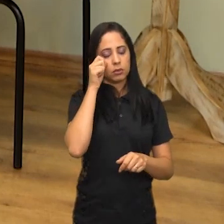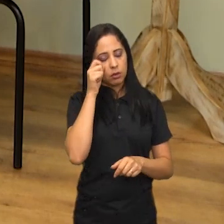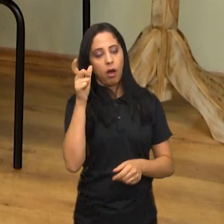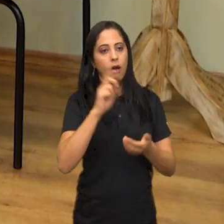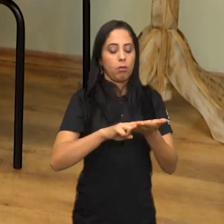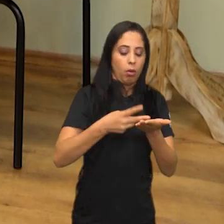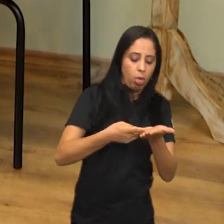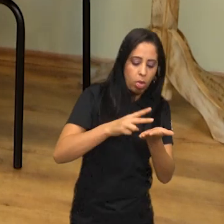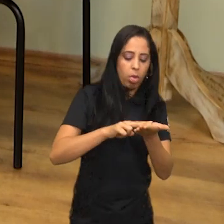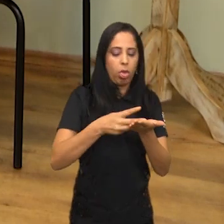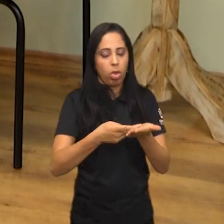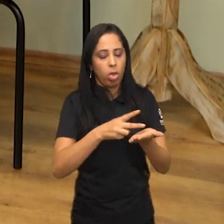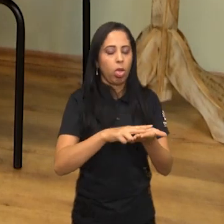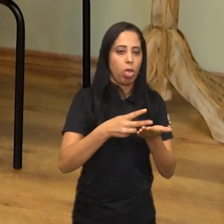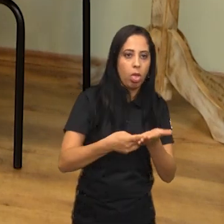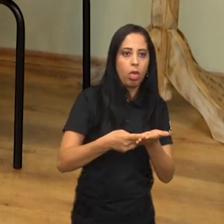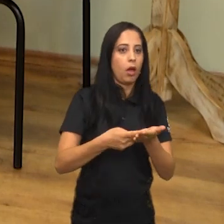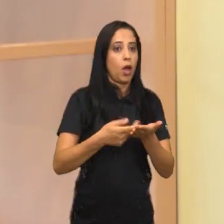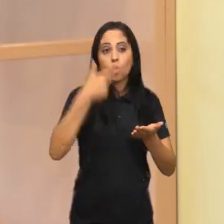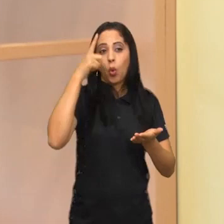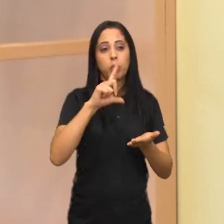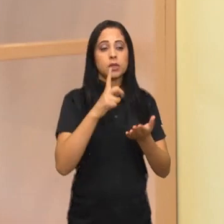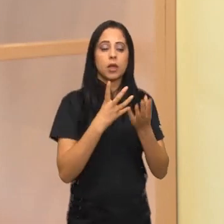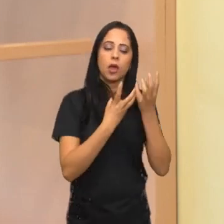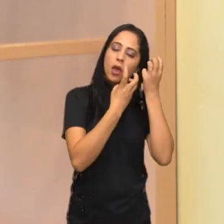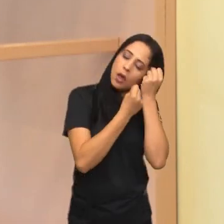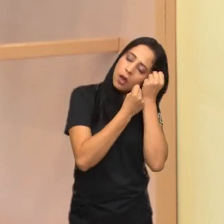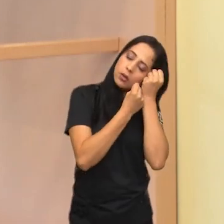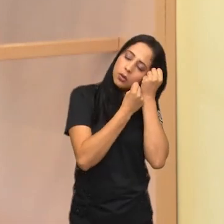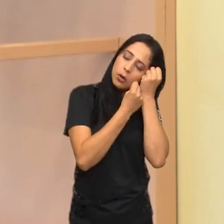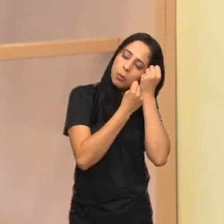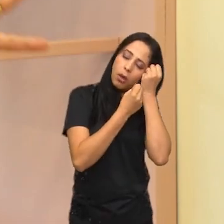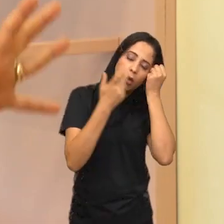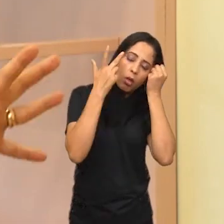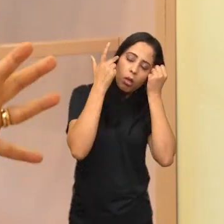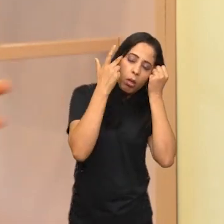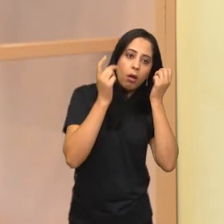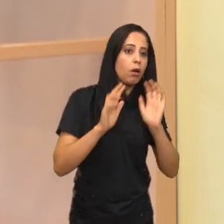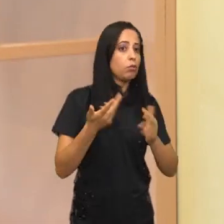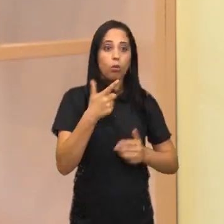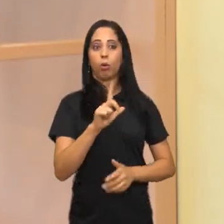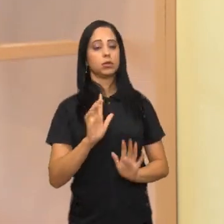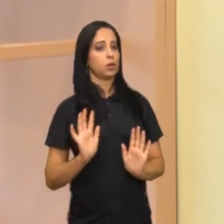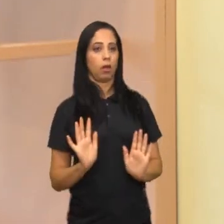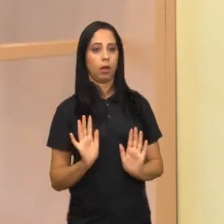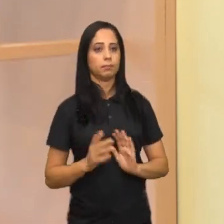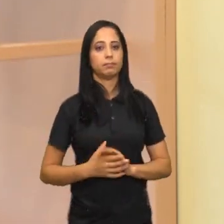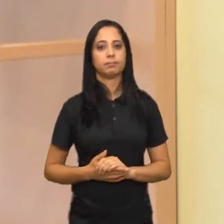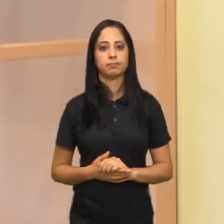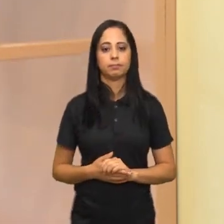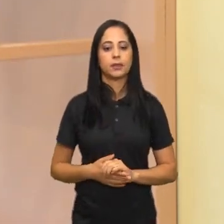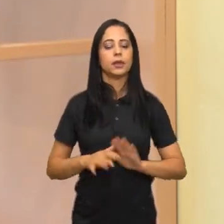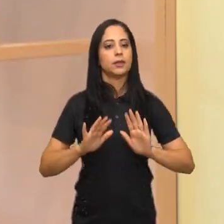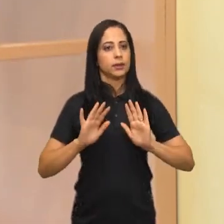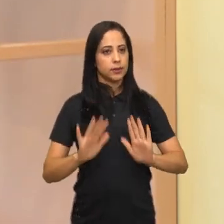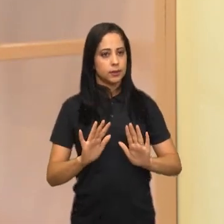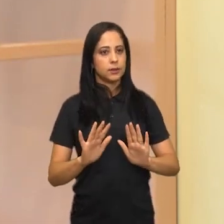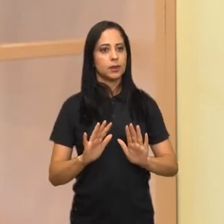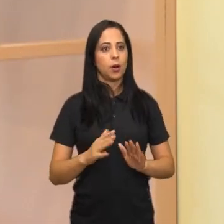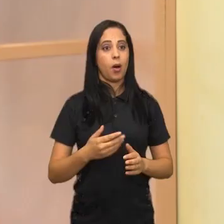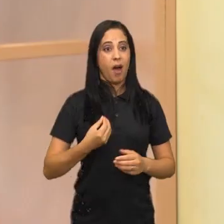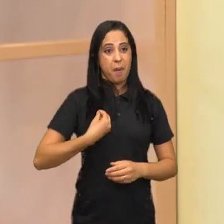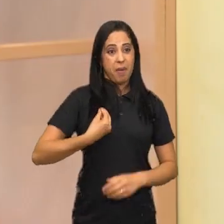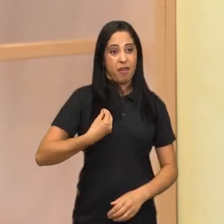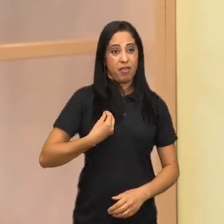sono leve, qualquer coisa me acordava, uma irritabilidade sem tamanho, eu queria morder minha testa, se fosse possível. Então, assim, a minha qualidade de